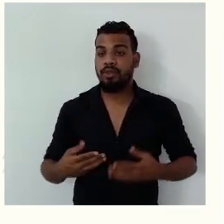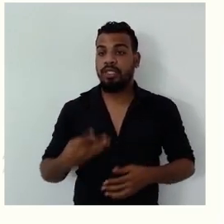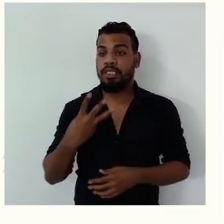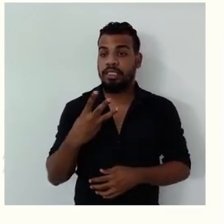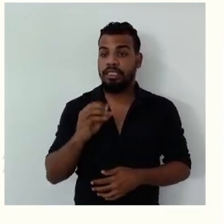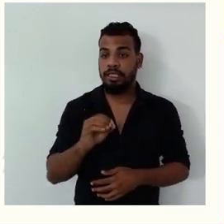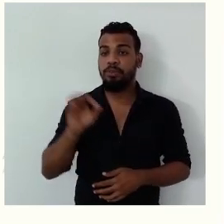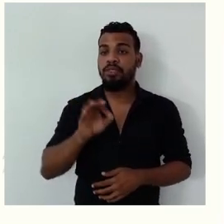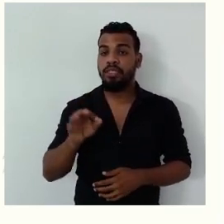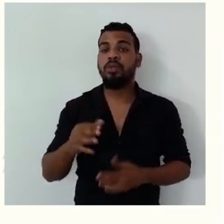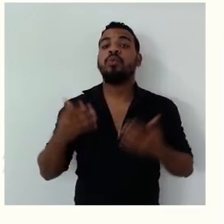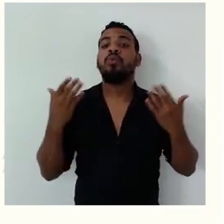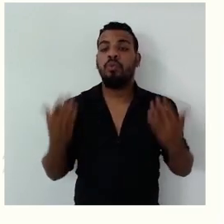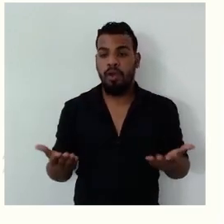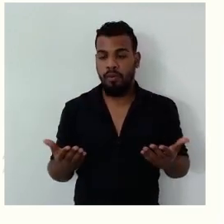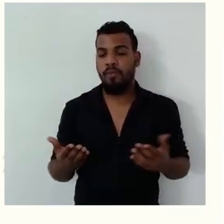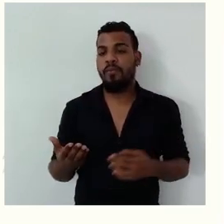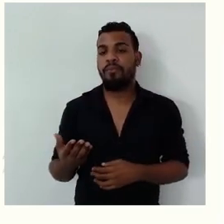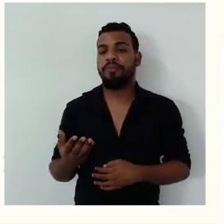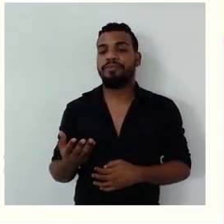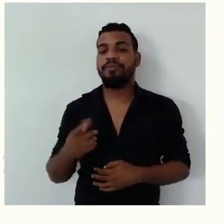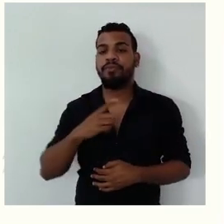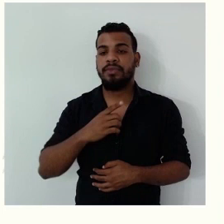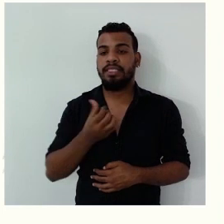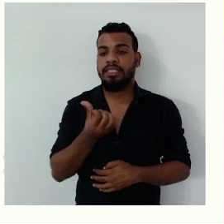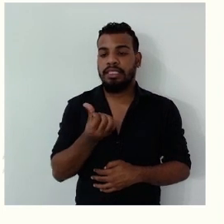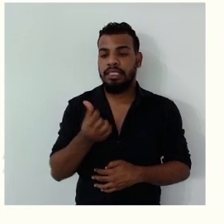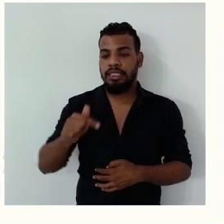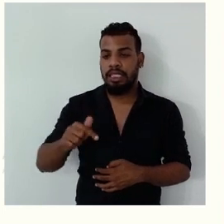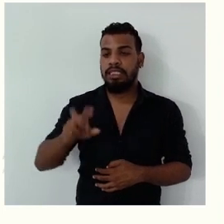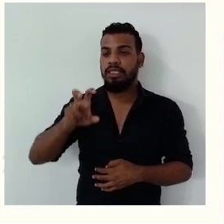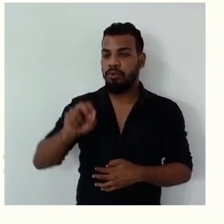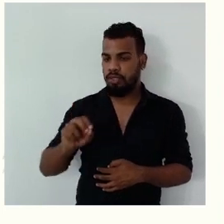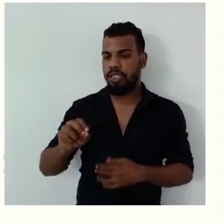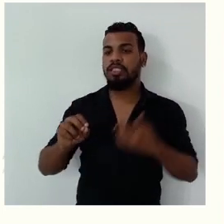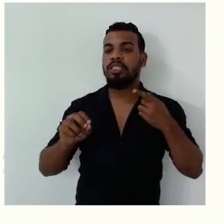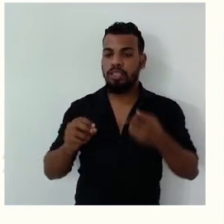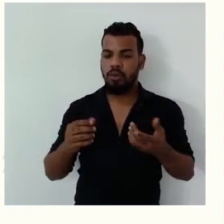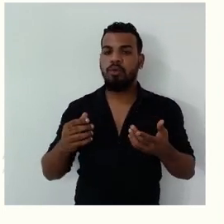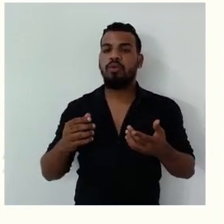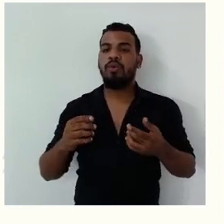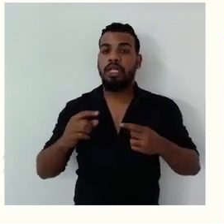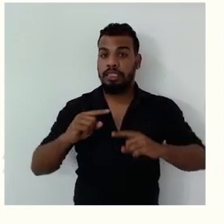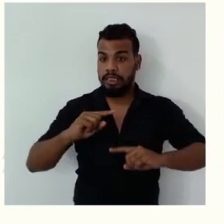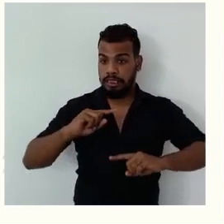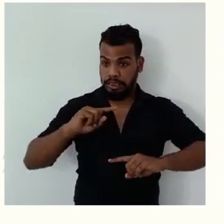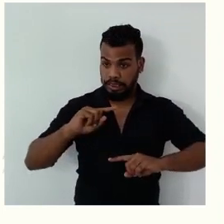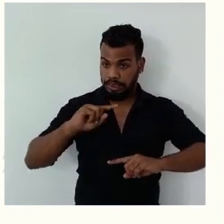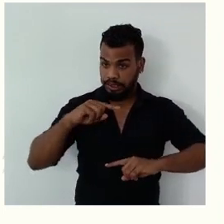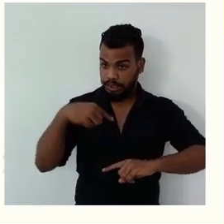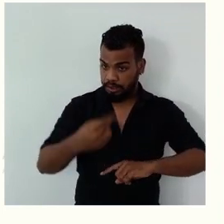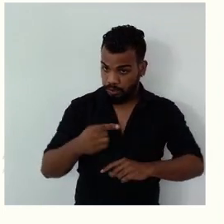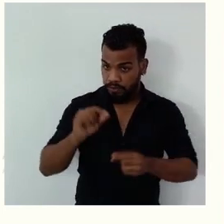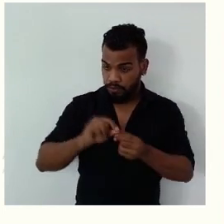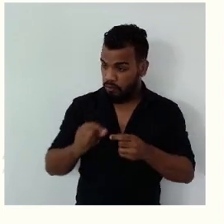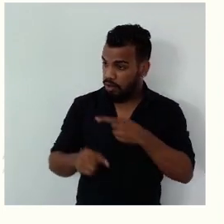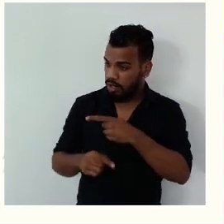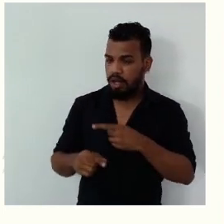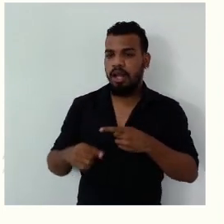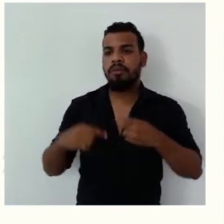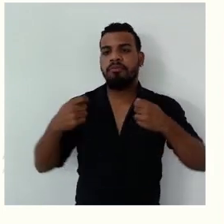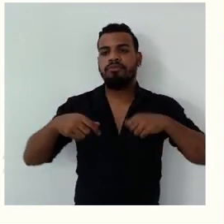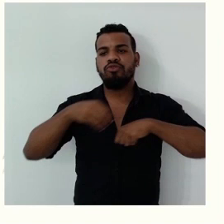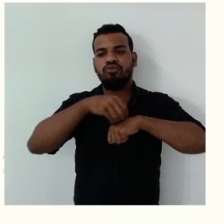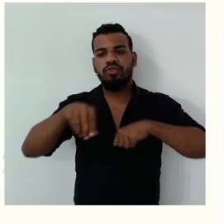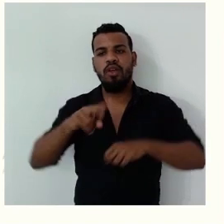30% de quem? De 67,50. Então você vai pegar, depois, ó, quando faz nesse formato, você tem que subtrair